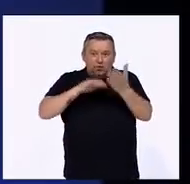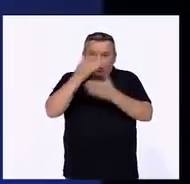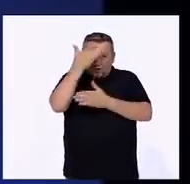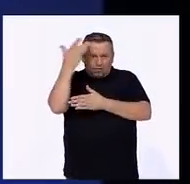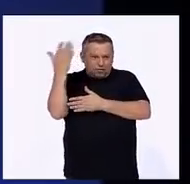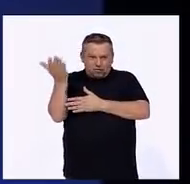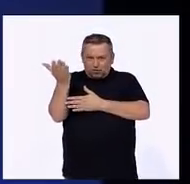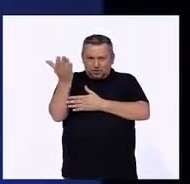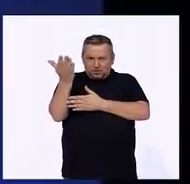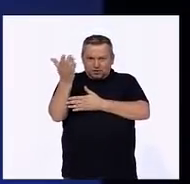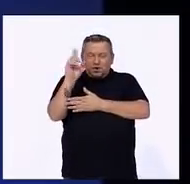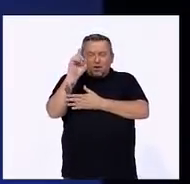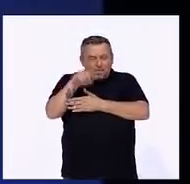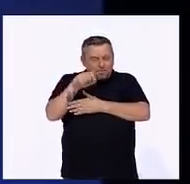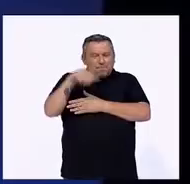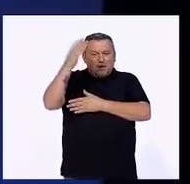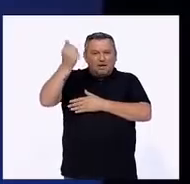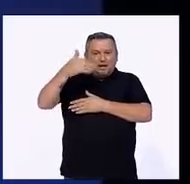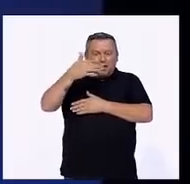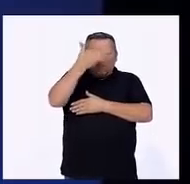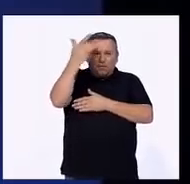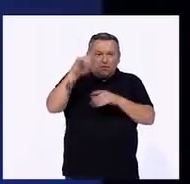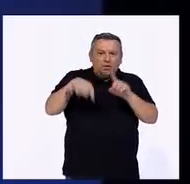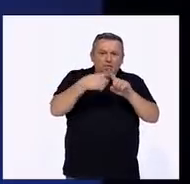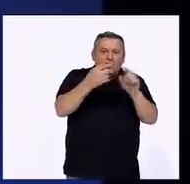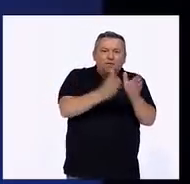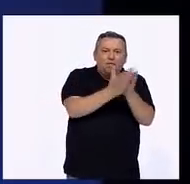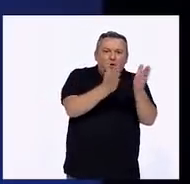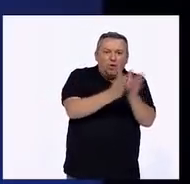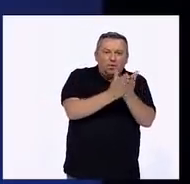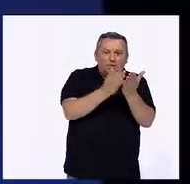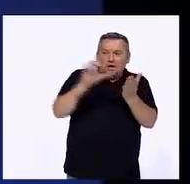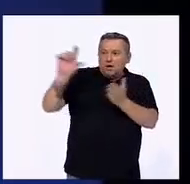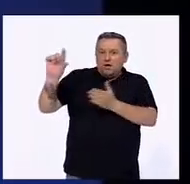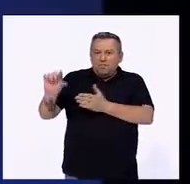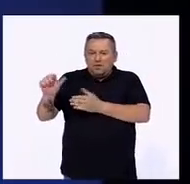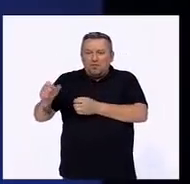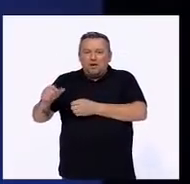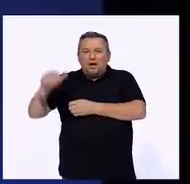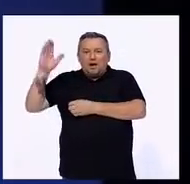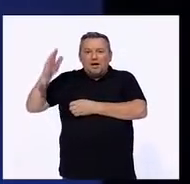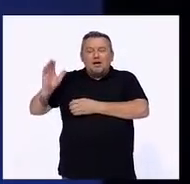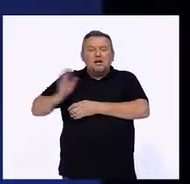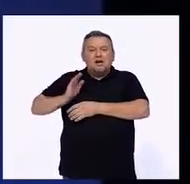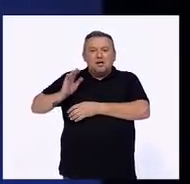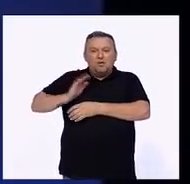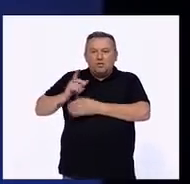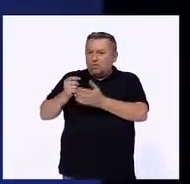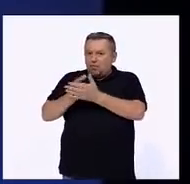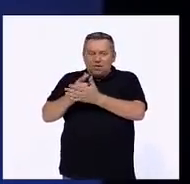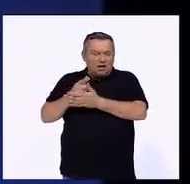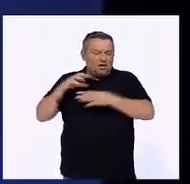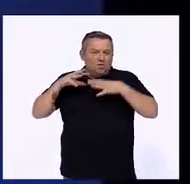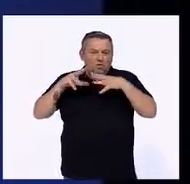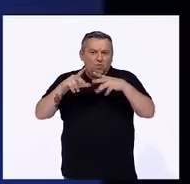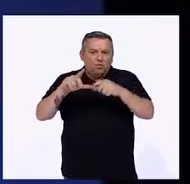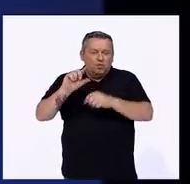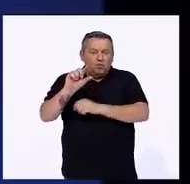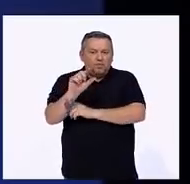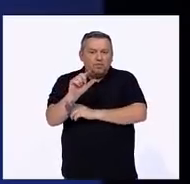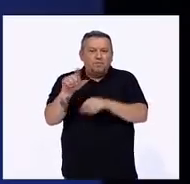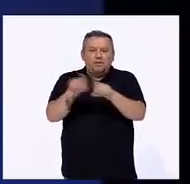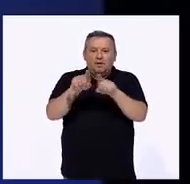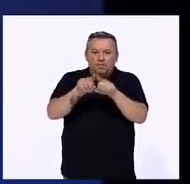então vai cobrar mais imposto dos mais pobres e menos dos mais ricos, porque hoje os mais ricos não pagam 20% no imposto de renda. 2, passa